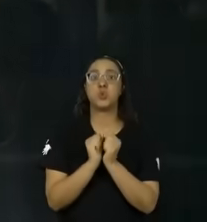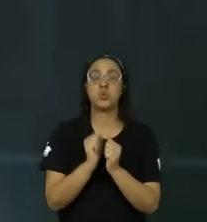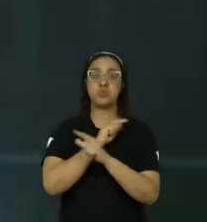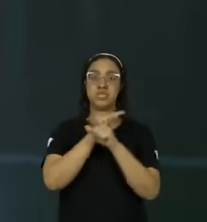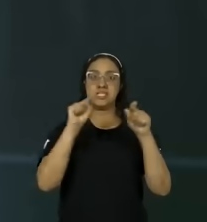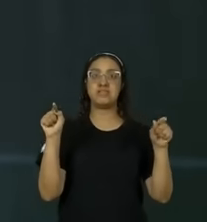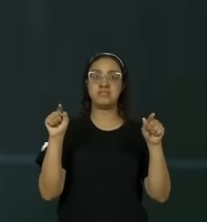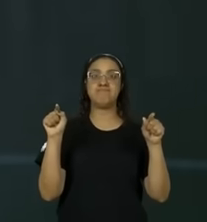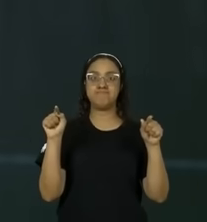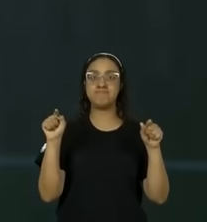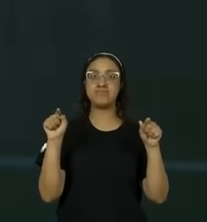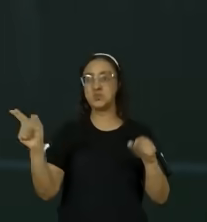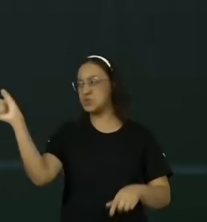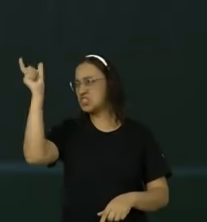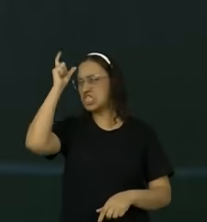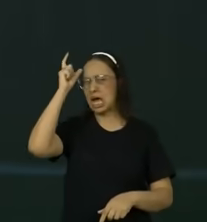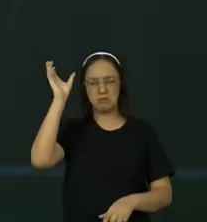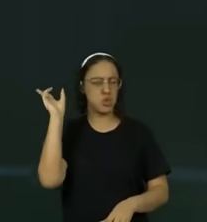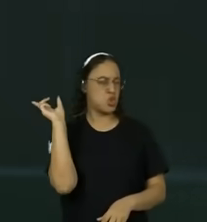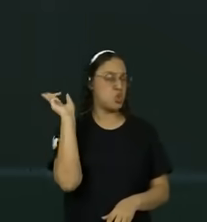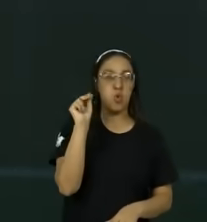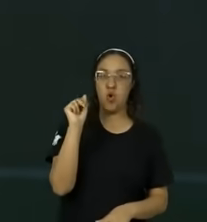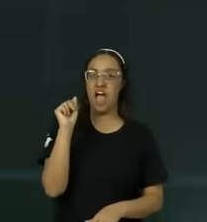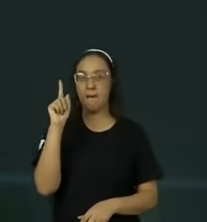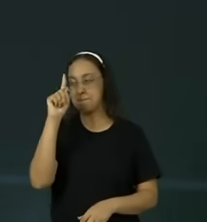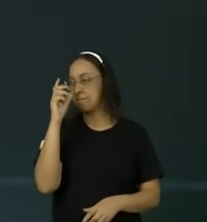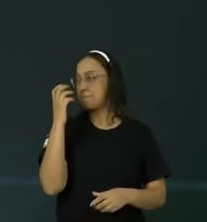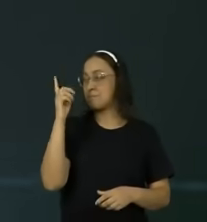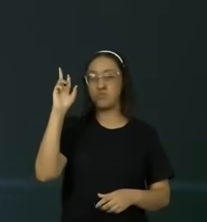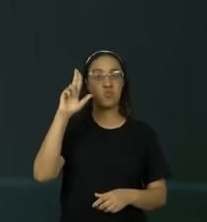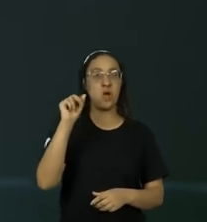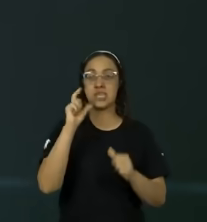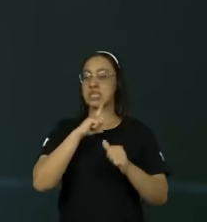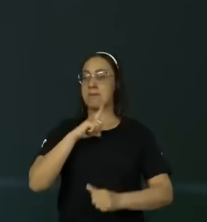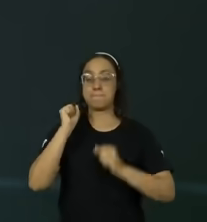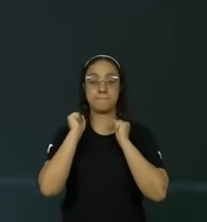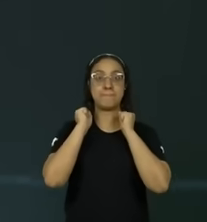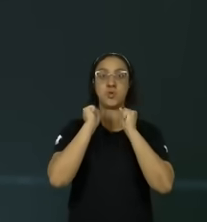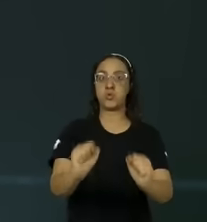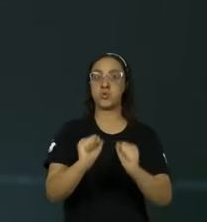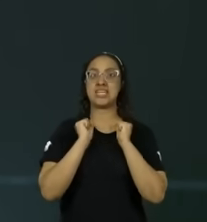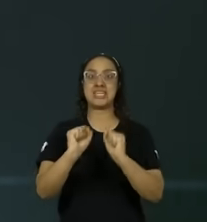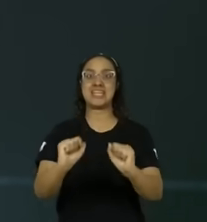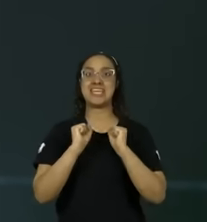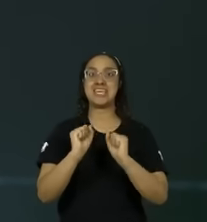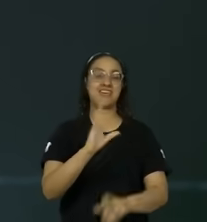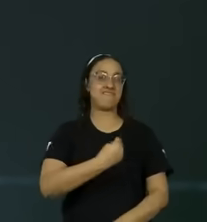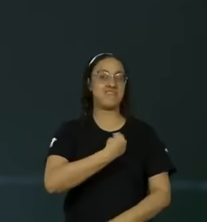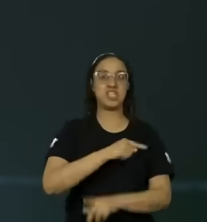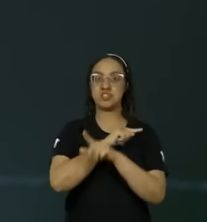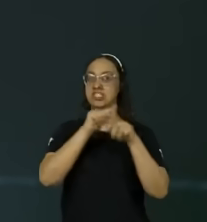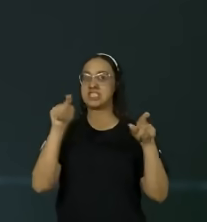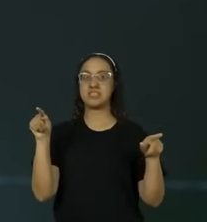diabo nunca foi senhor de nada. O amor de Deus estava lá. E eu quero dizer hoje com toda a minha força: Deus estava